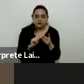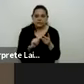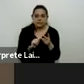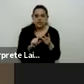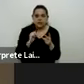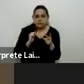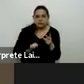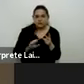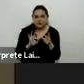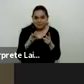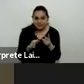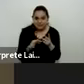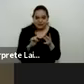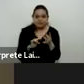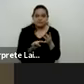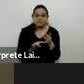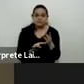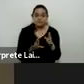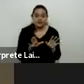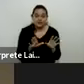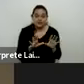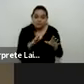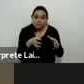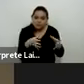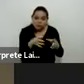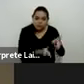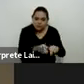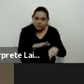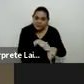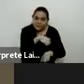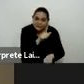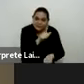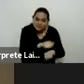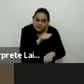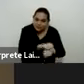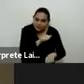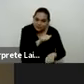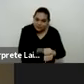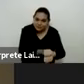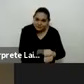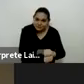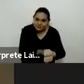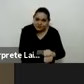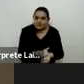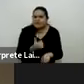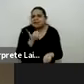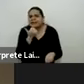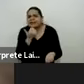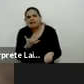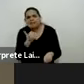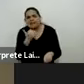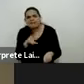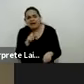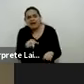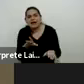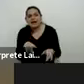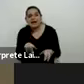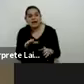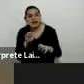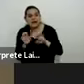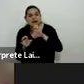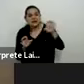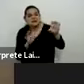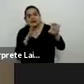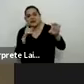parcela mais vulnerável, não tem nada a ver com políticas de esquerda. Essa ajuda econômica